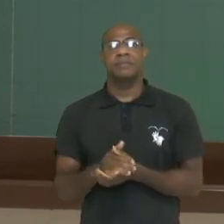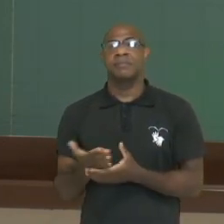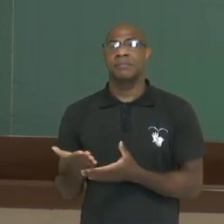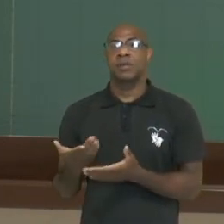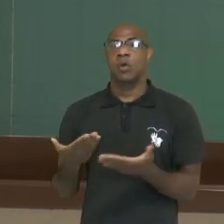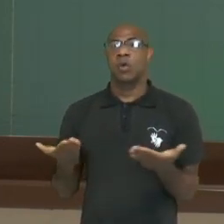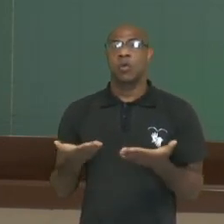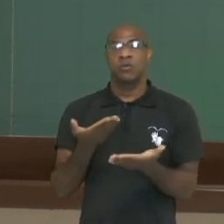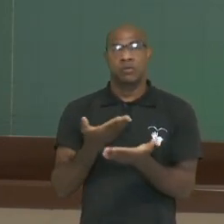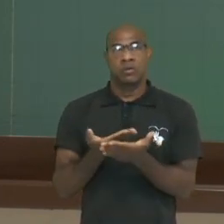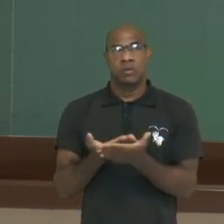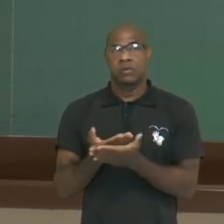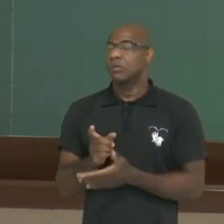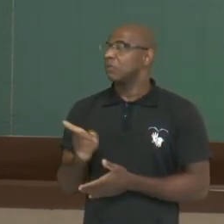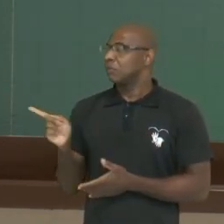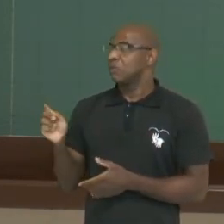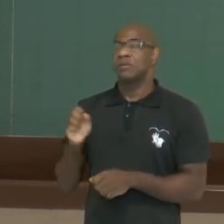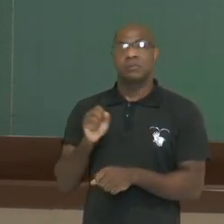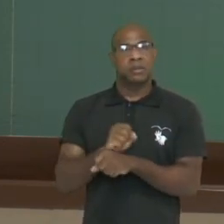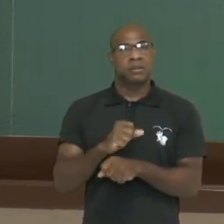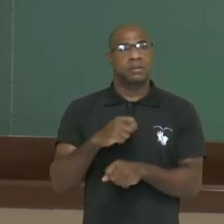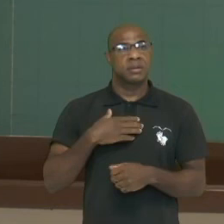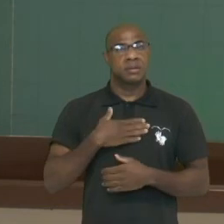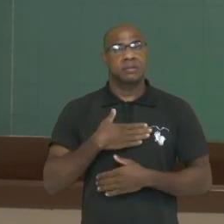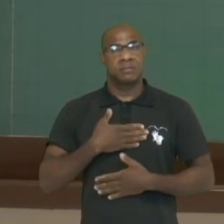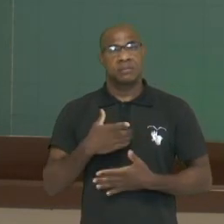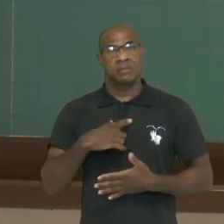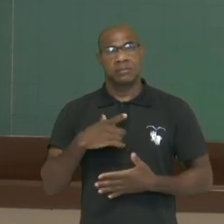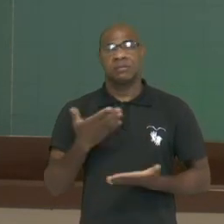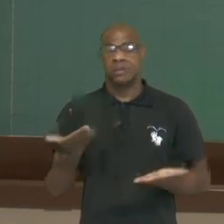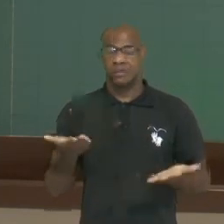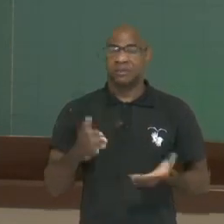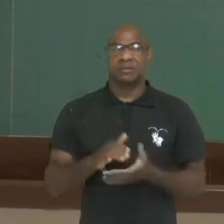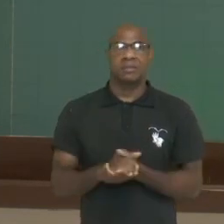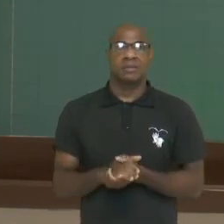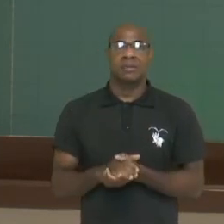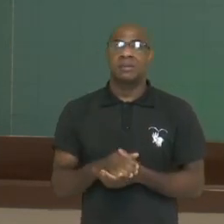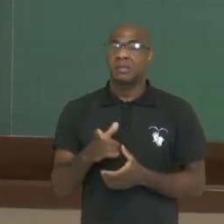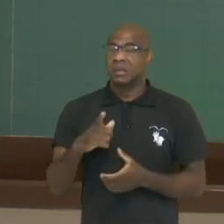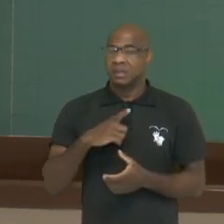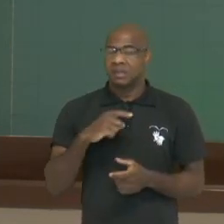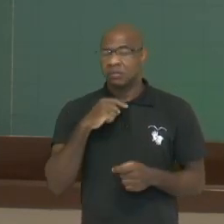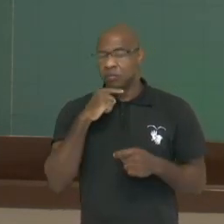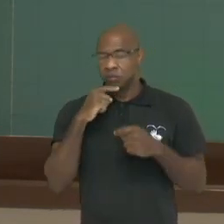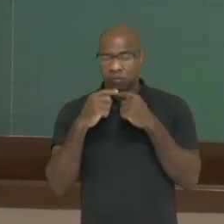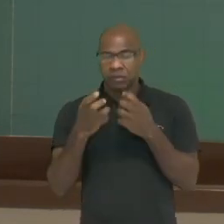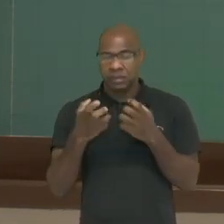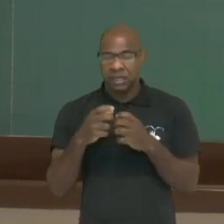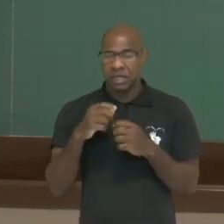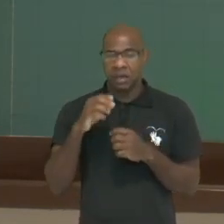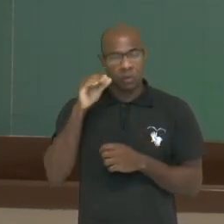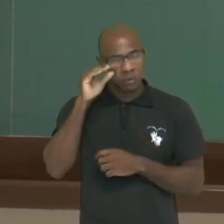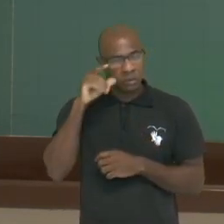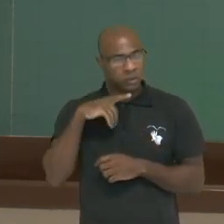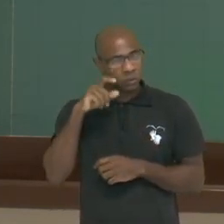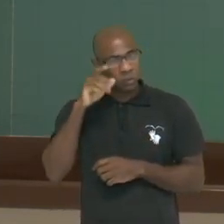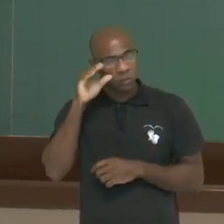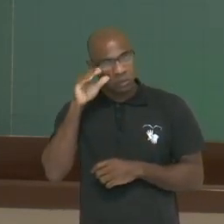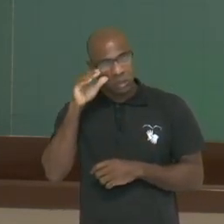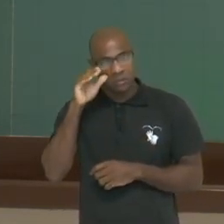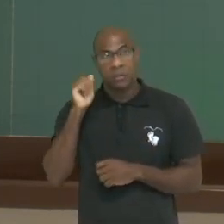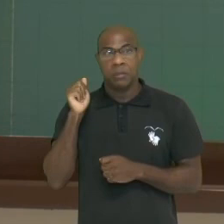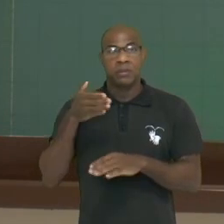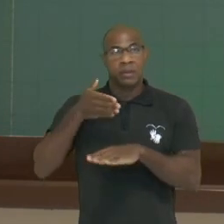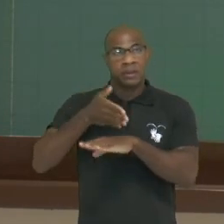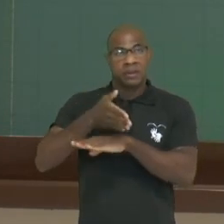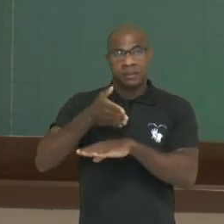gente viu, espero que vocês se apropriem desse conhecimento. Caso tenham curiosidade em saber mais, atentem